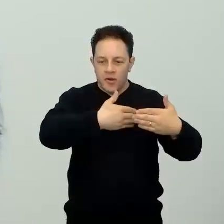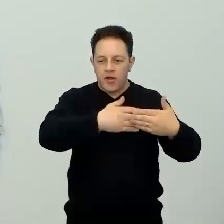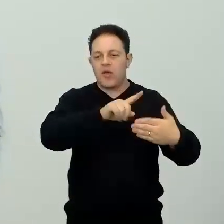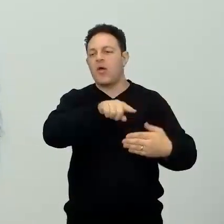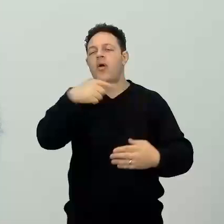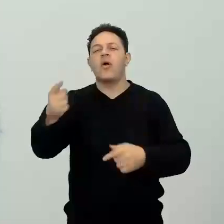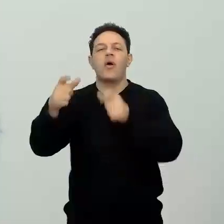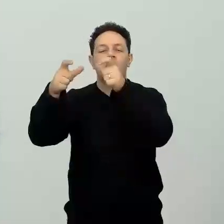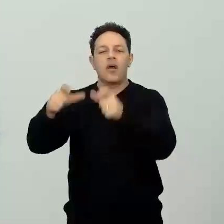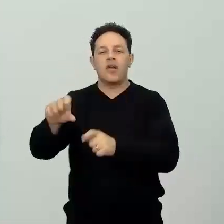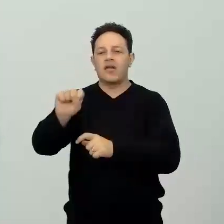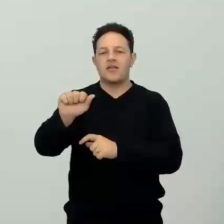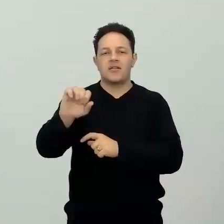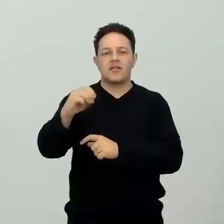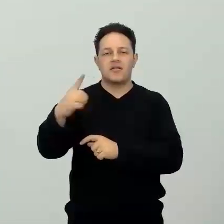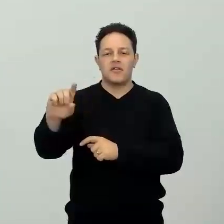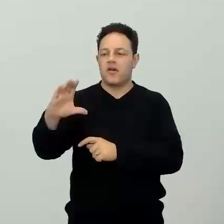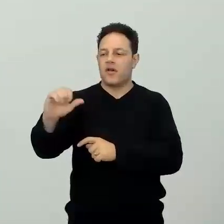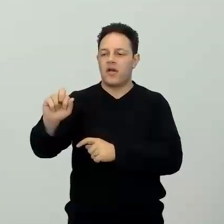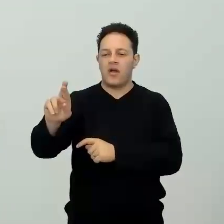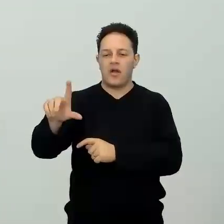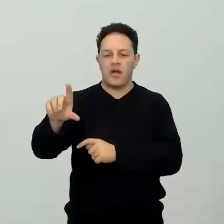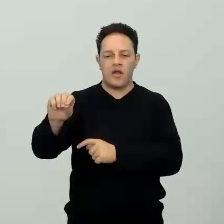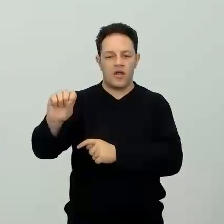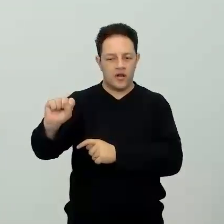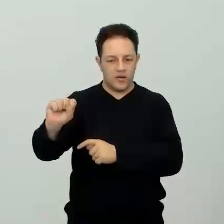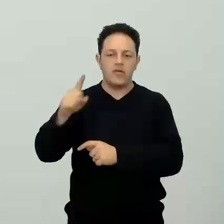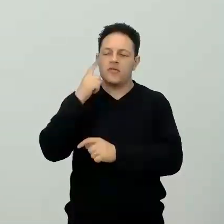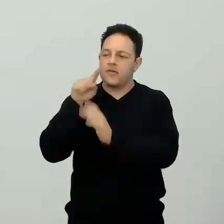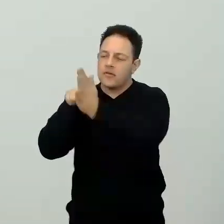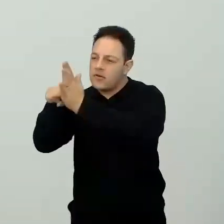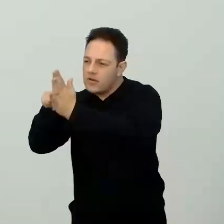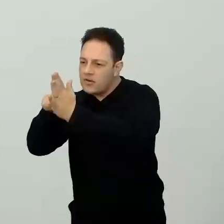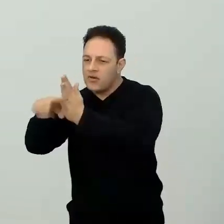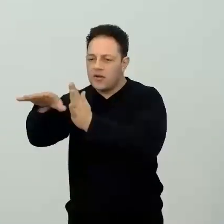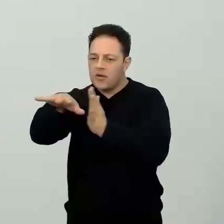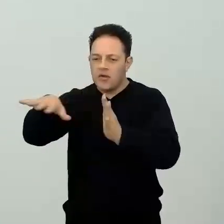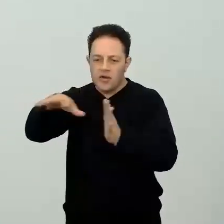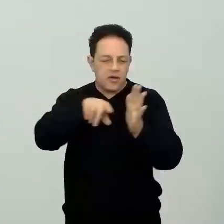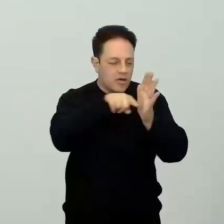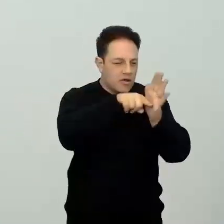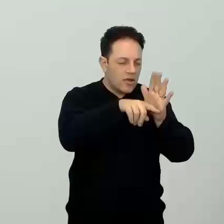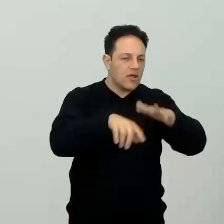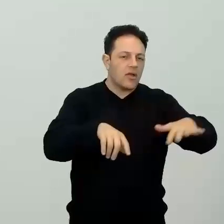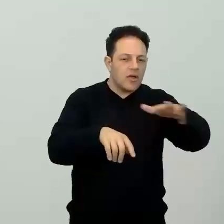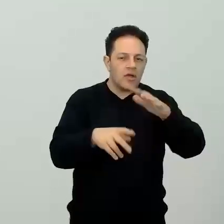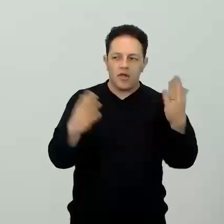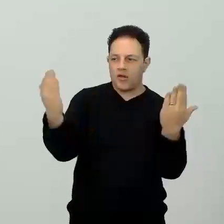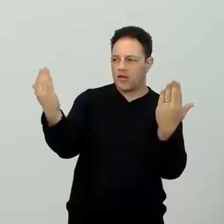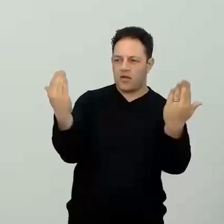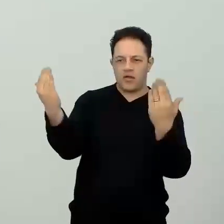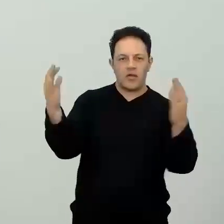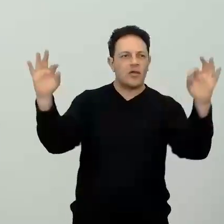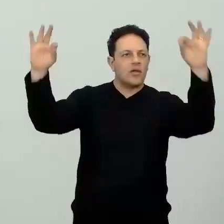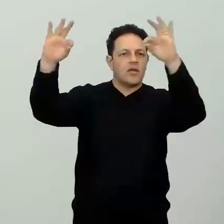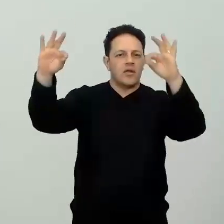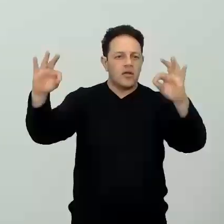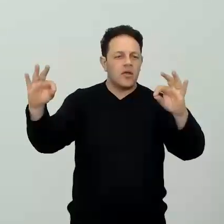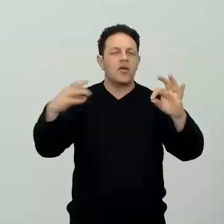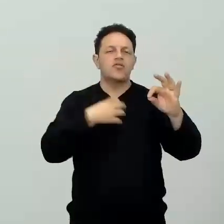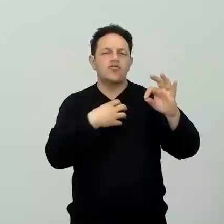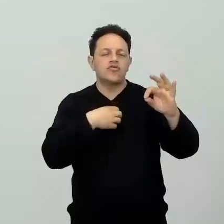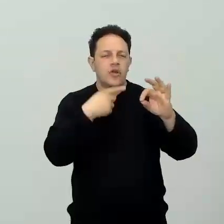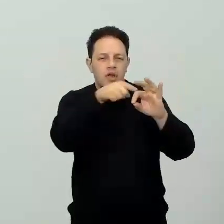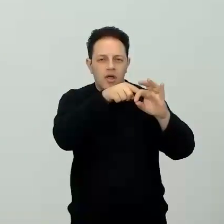São Carlos, né. Então, para ver basicamente, né, a estrutura do parentesco, qual é o